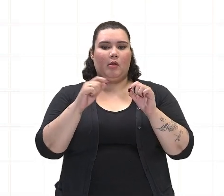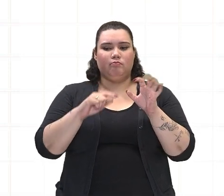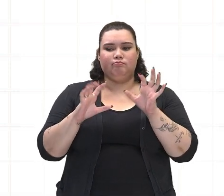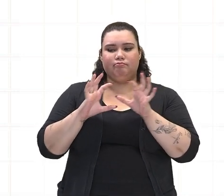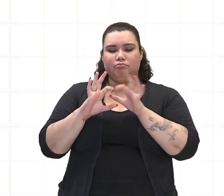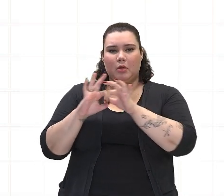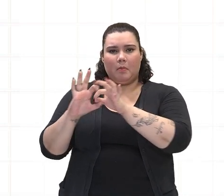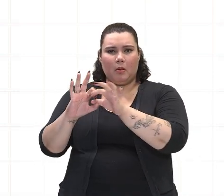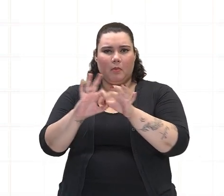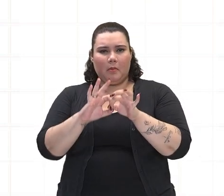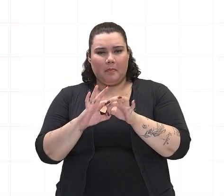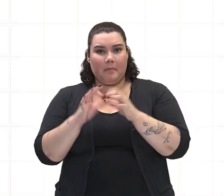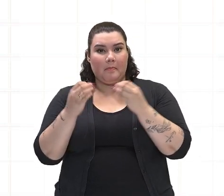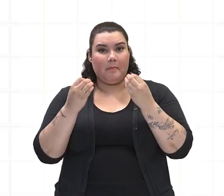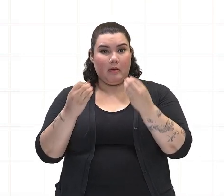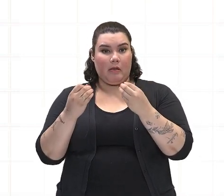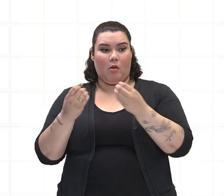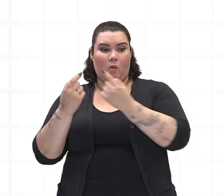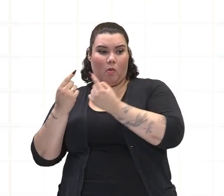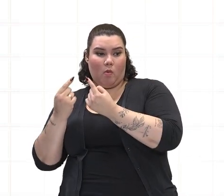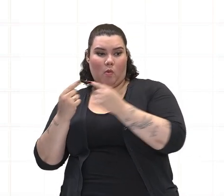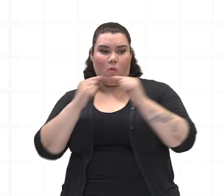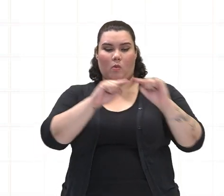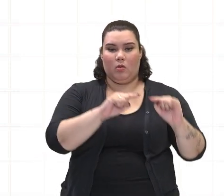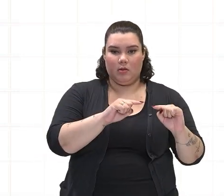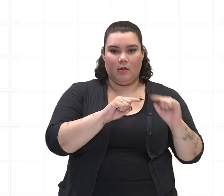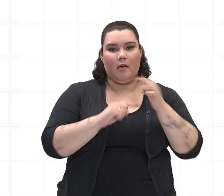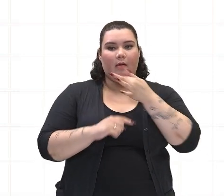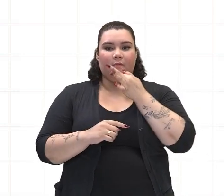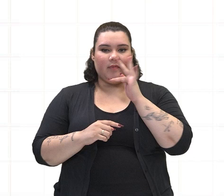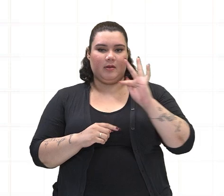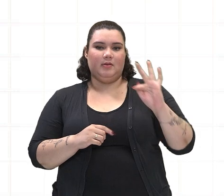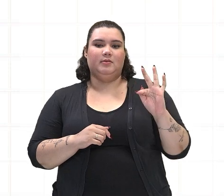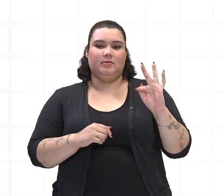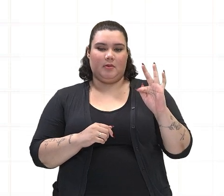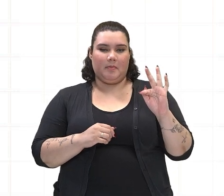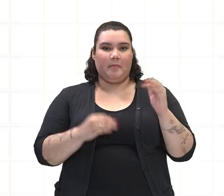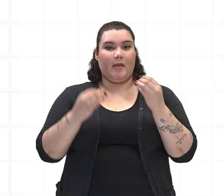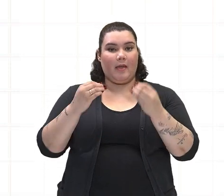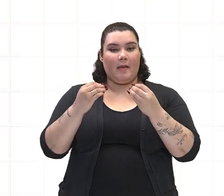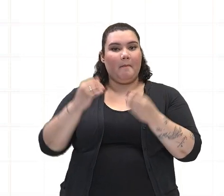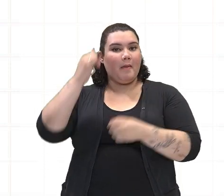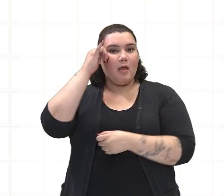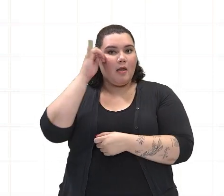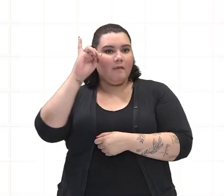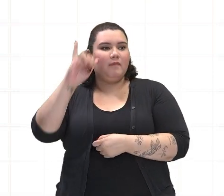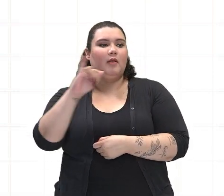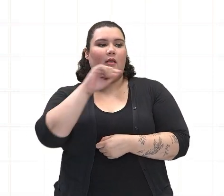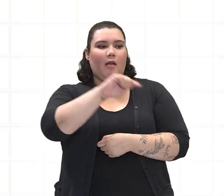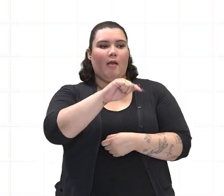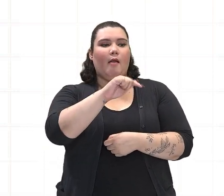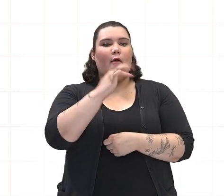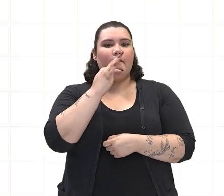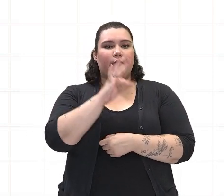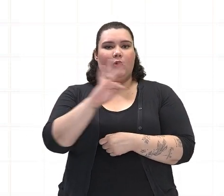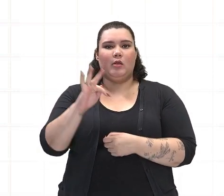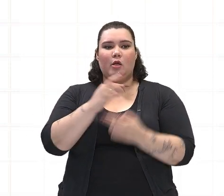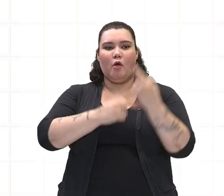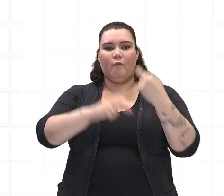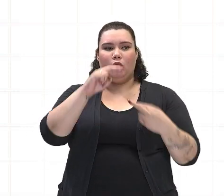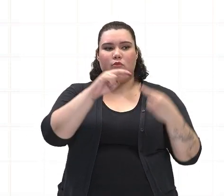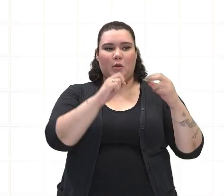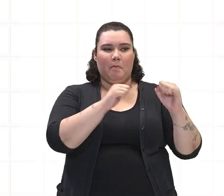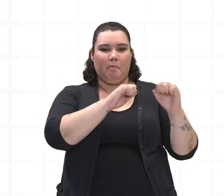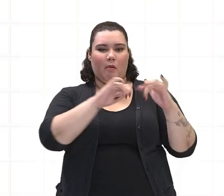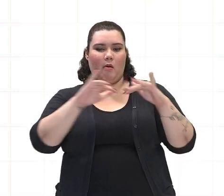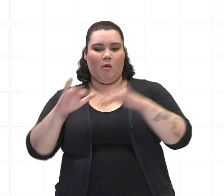para quê? Para atacar a França na tentativa de deter o avanço do processo revolucionário.